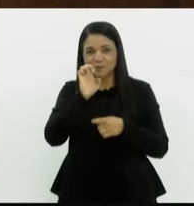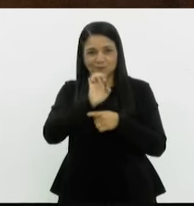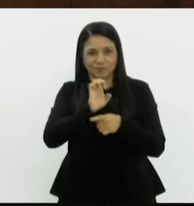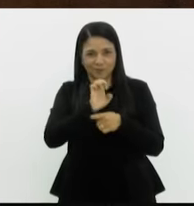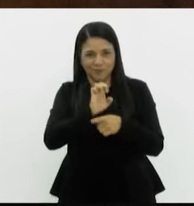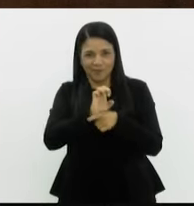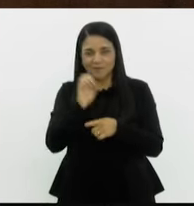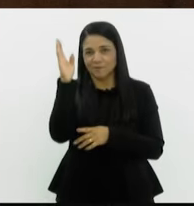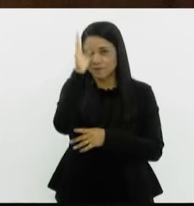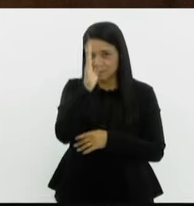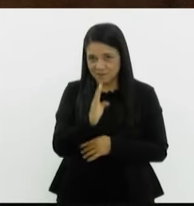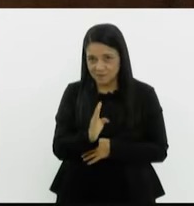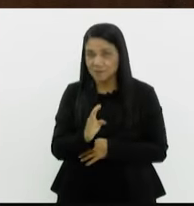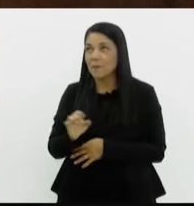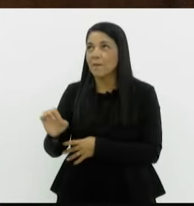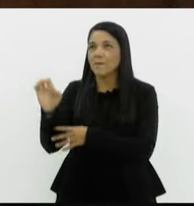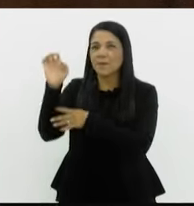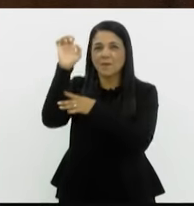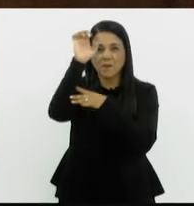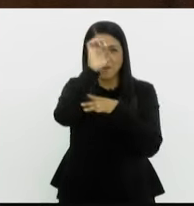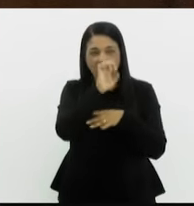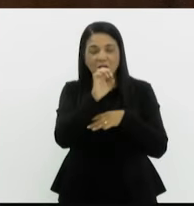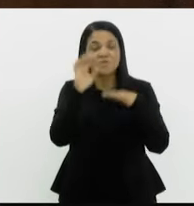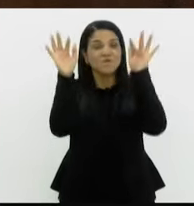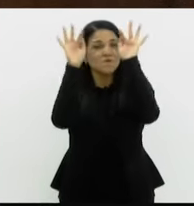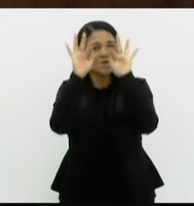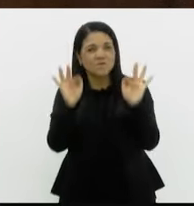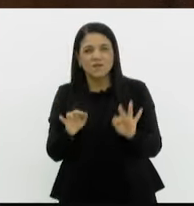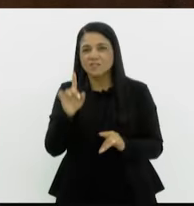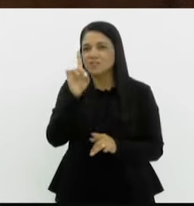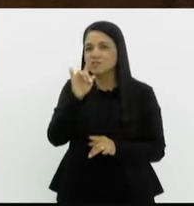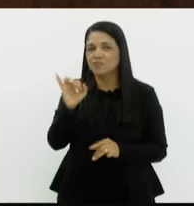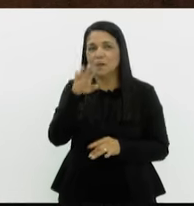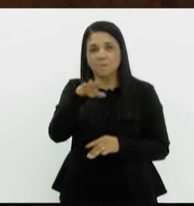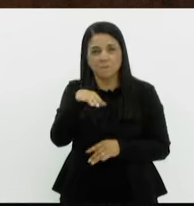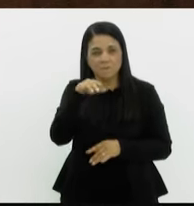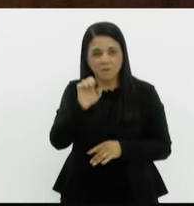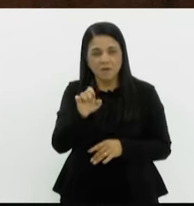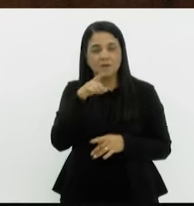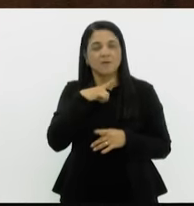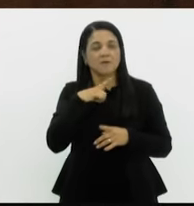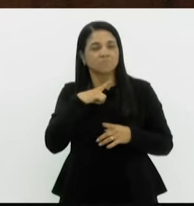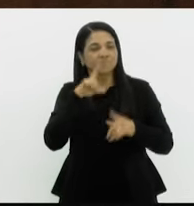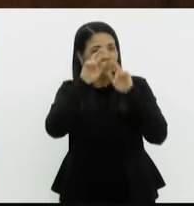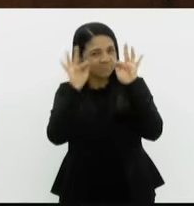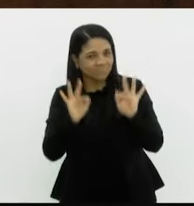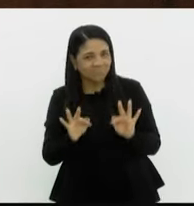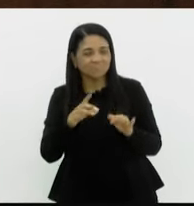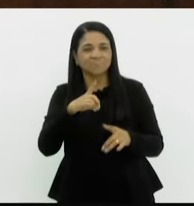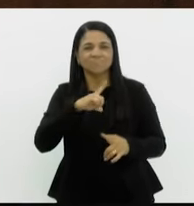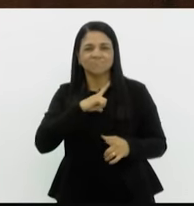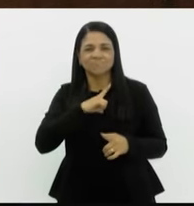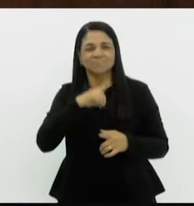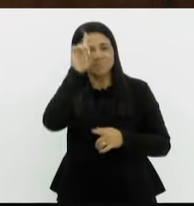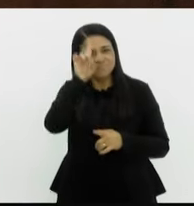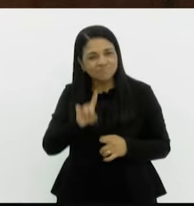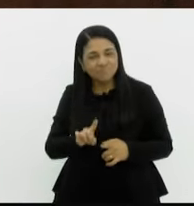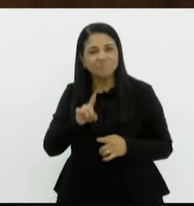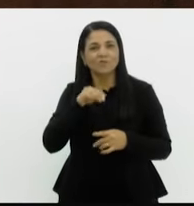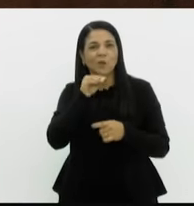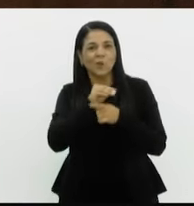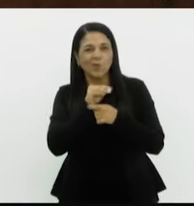que a gente não só desejando feliz Dia das Mães, mas dizer que uma mãe feliz é uma mãe com direitos, é uma mãe bem cuidada. Nós